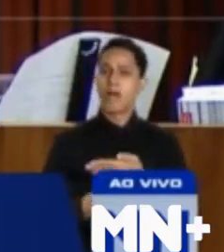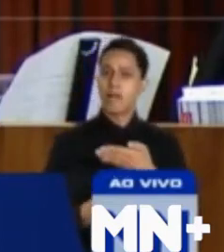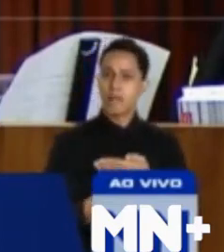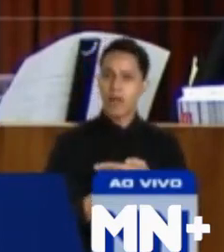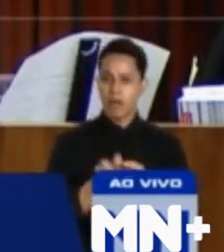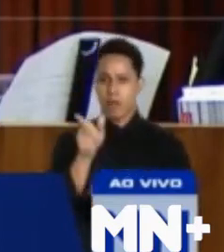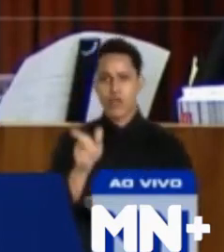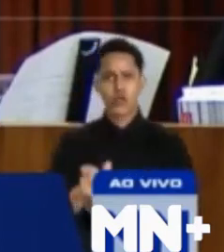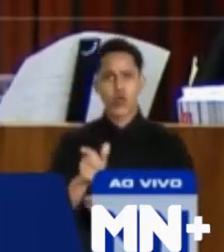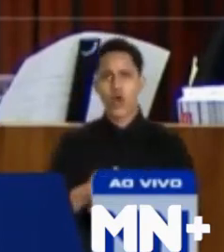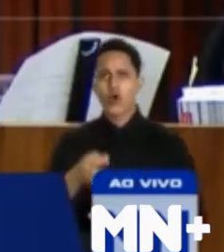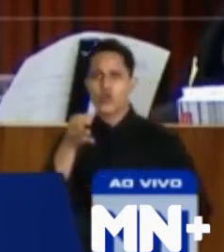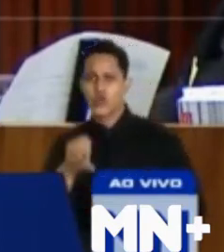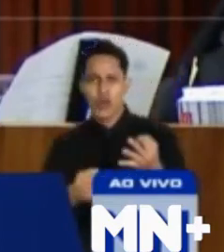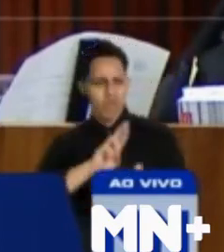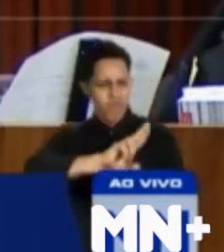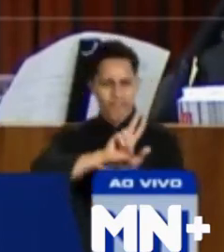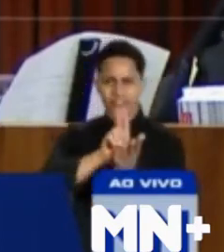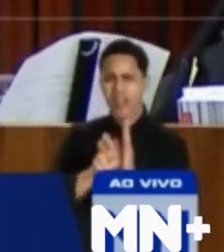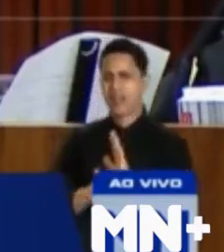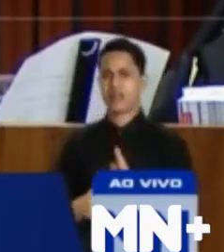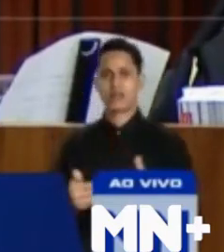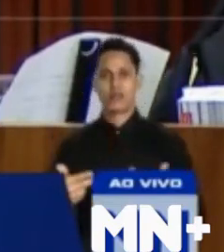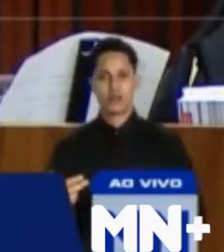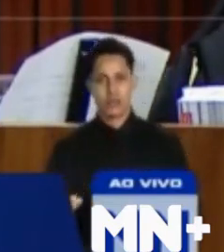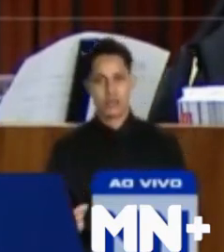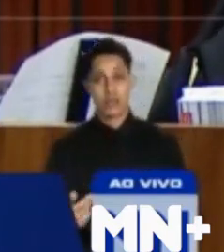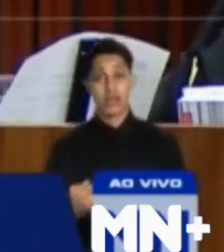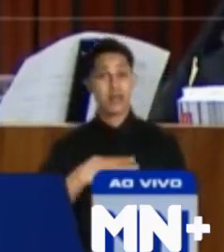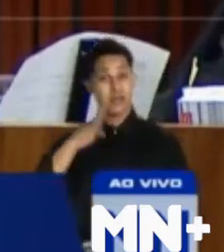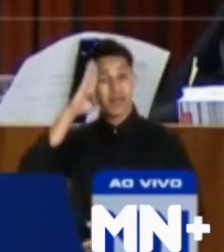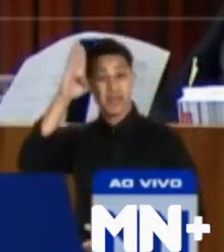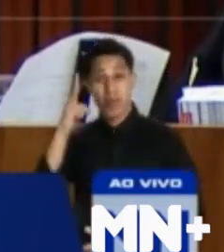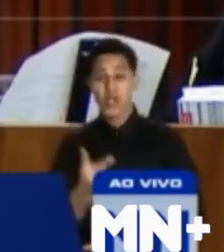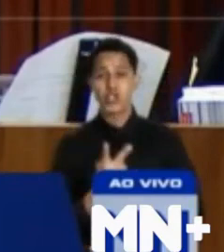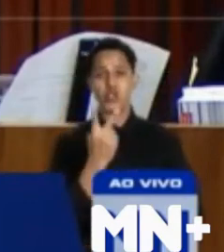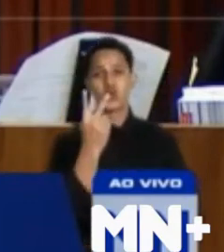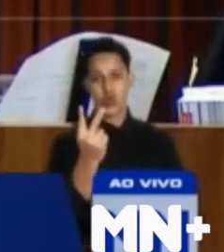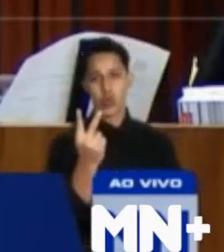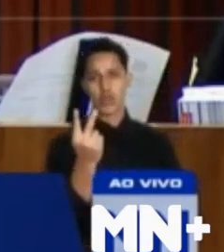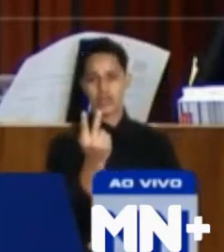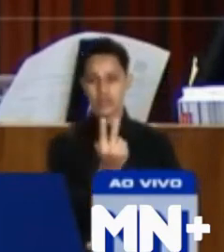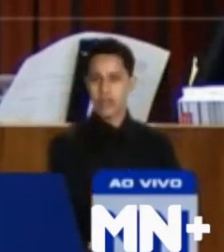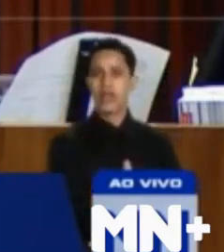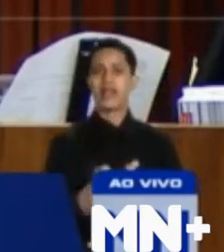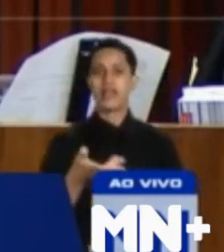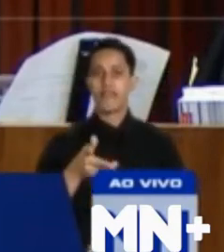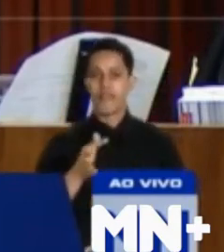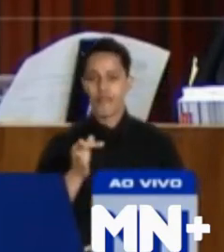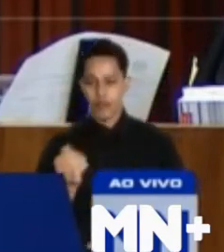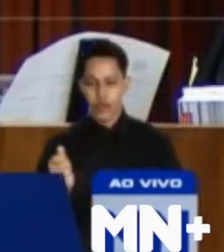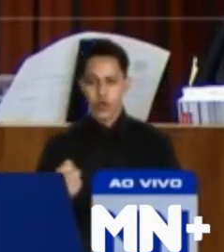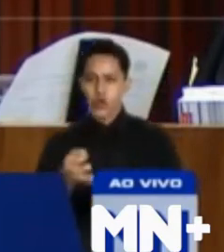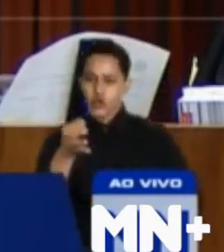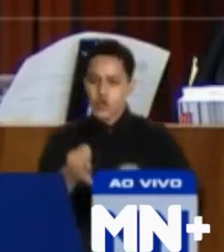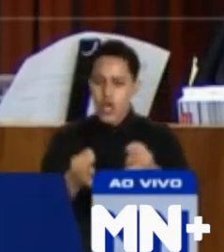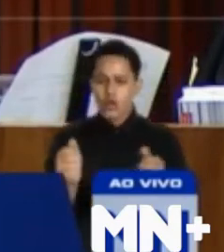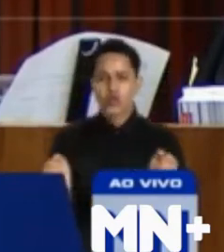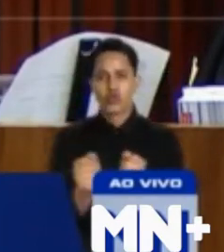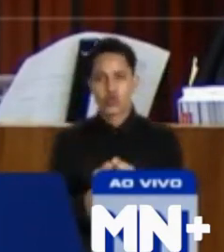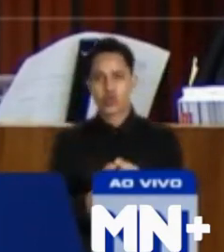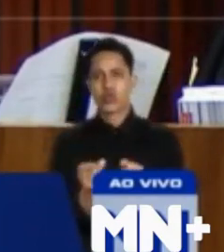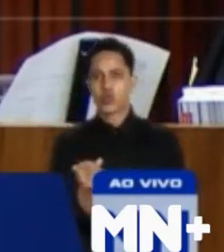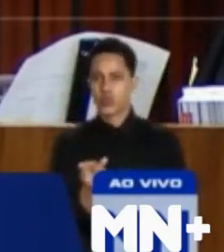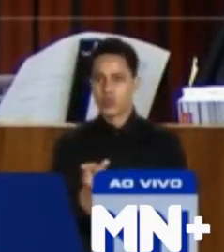em julgamentos de inúmeras AIGES, e principalmente de duas AIGES que foram julgadas em conjunto, e de